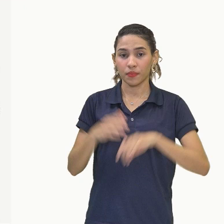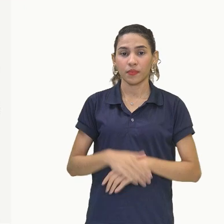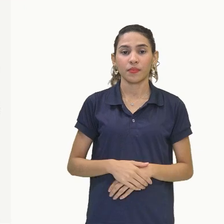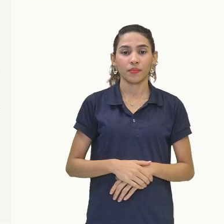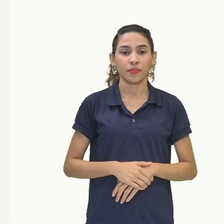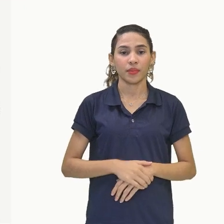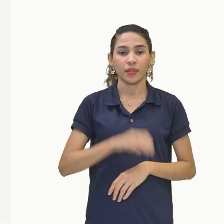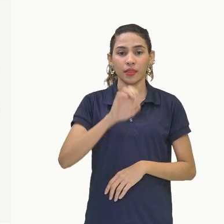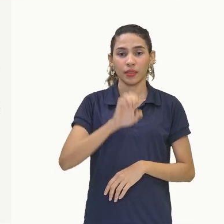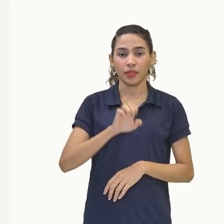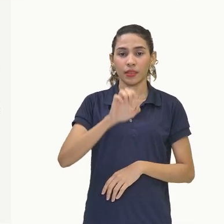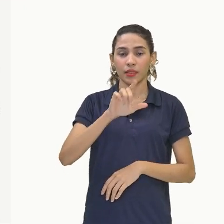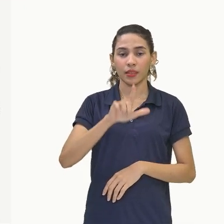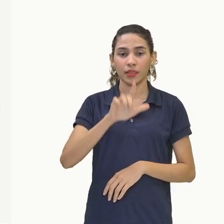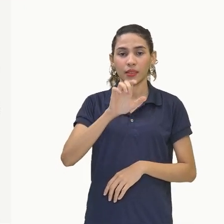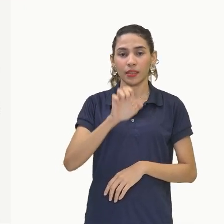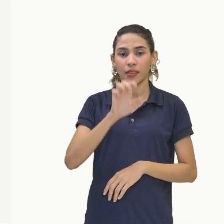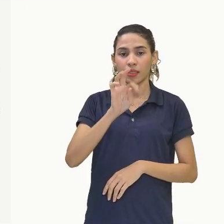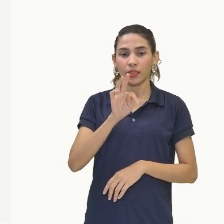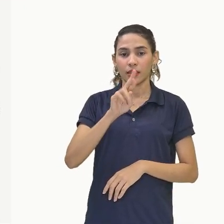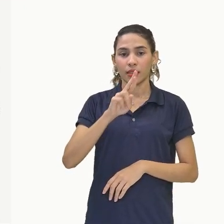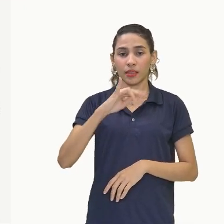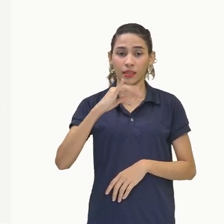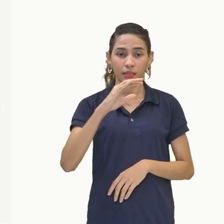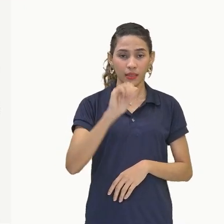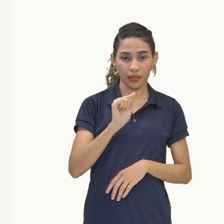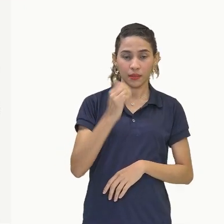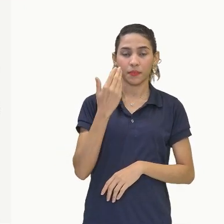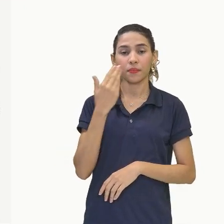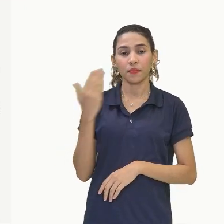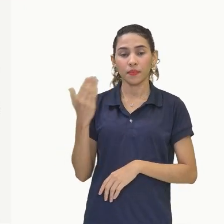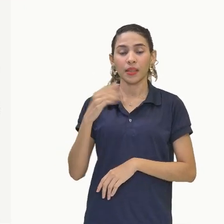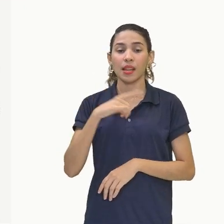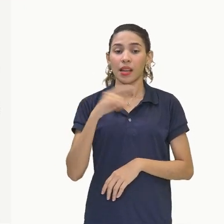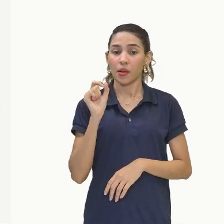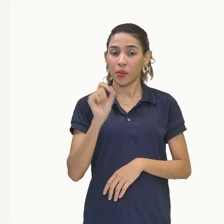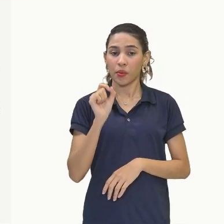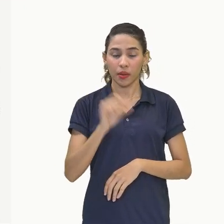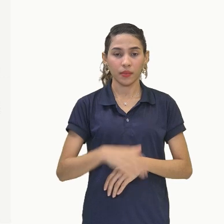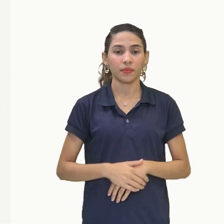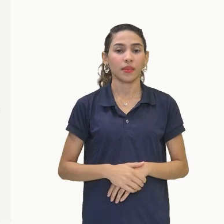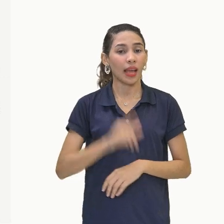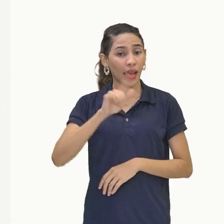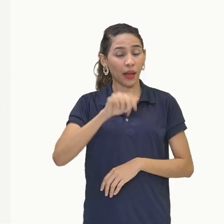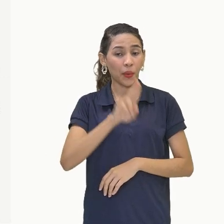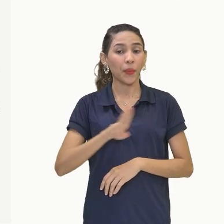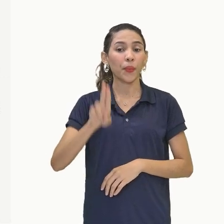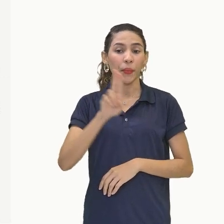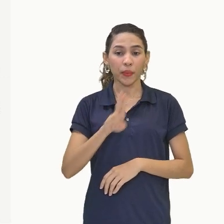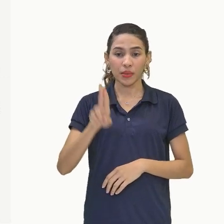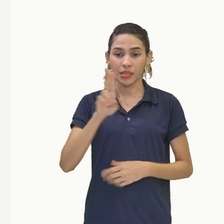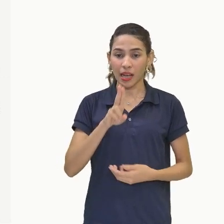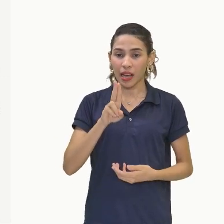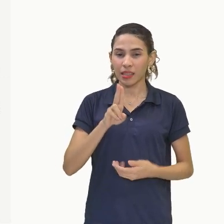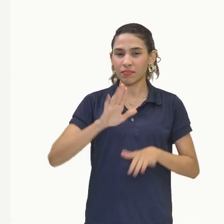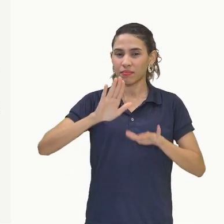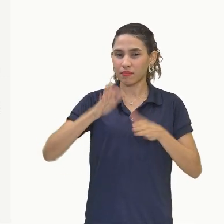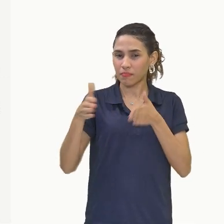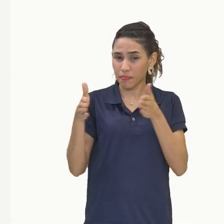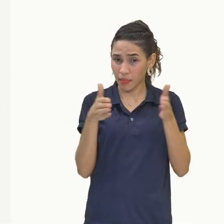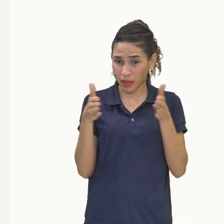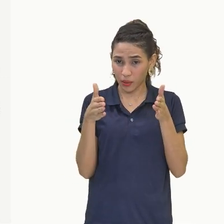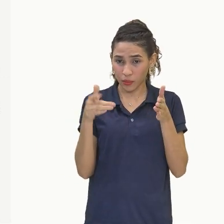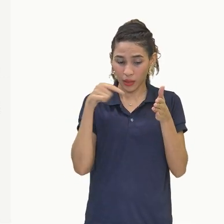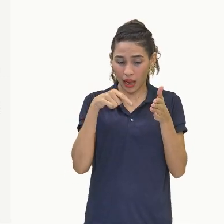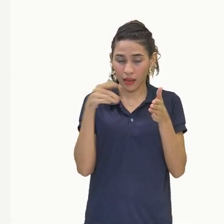que é a energia elétrica. Aí você tem que ela é consumida num determinado